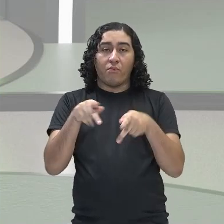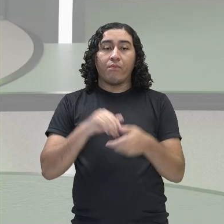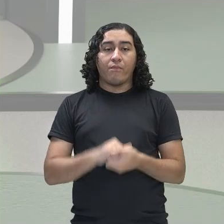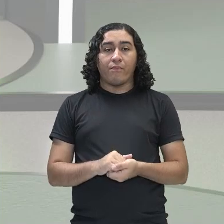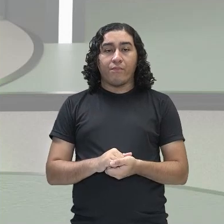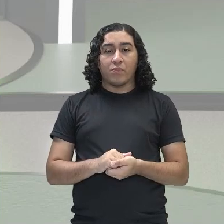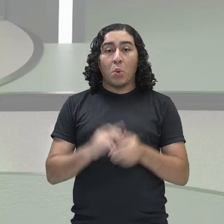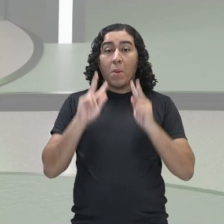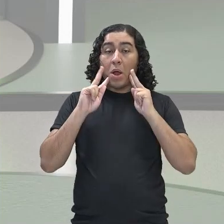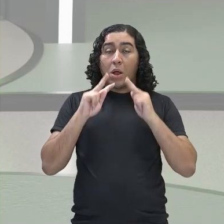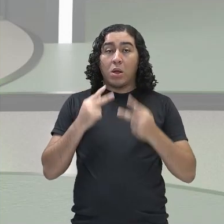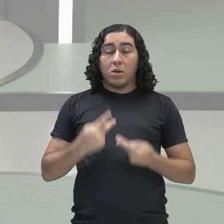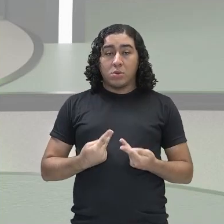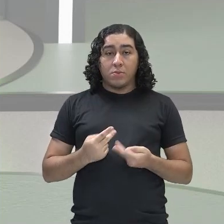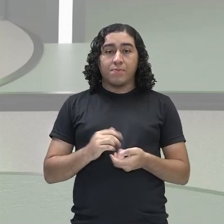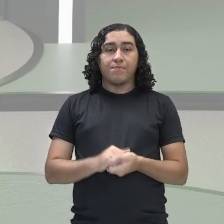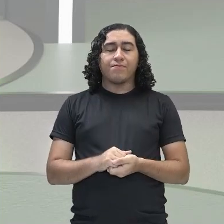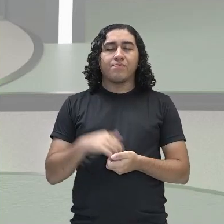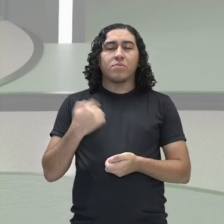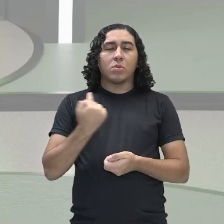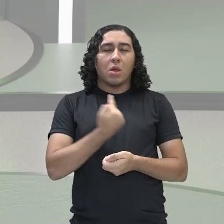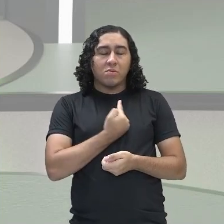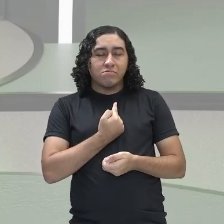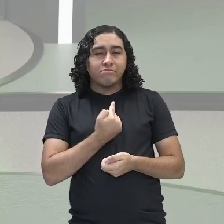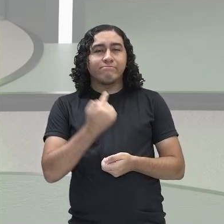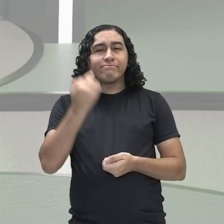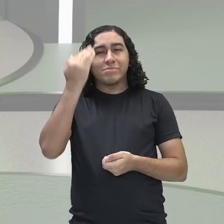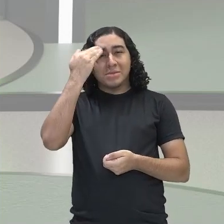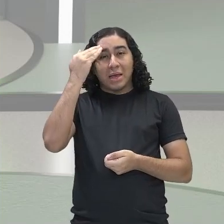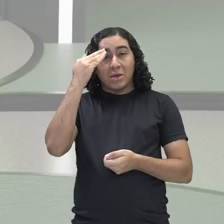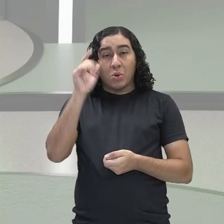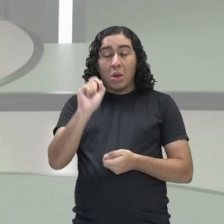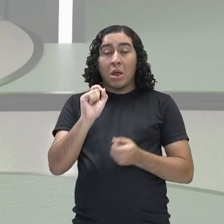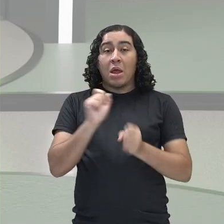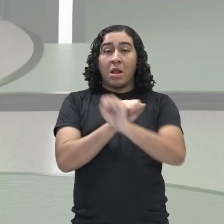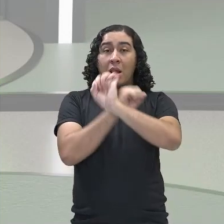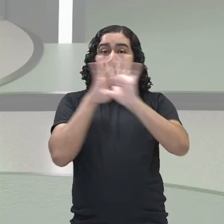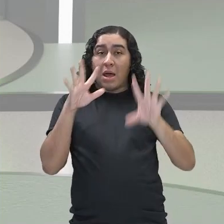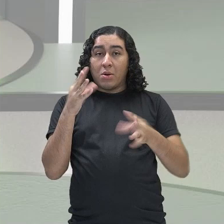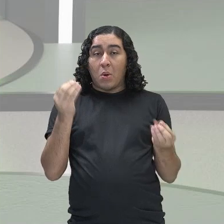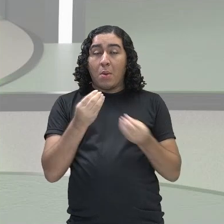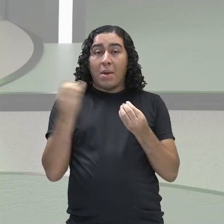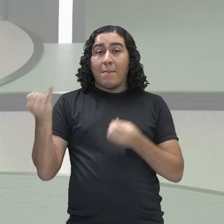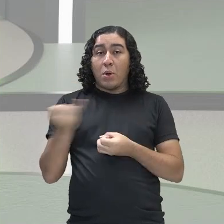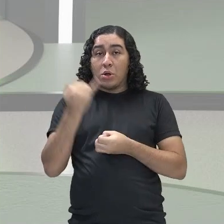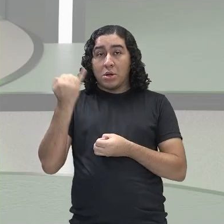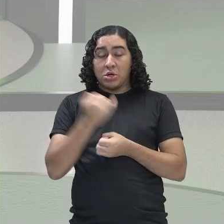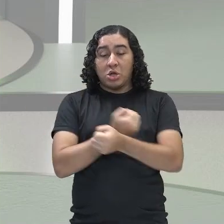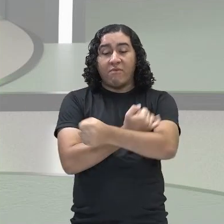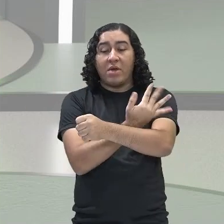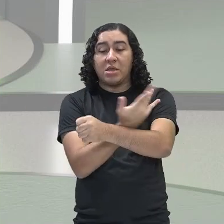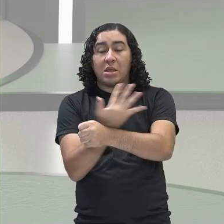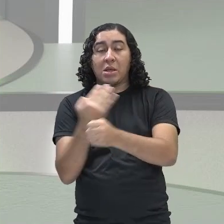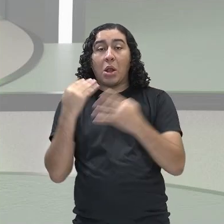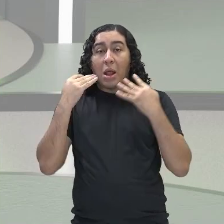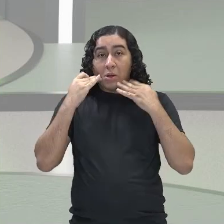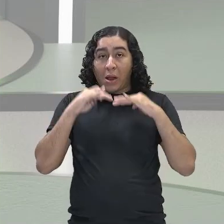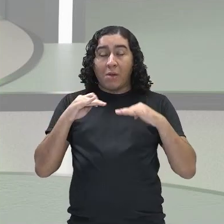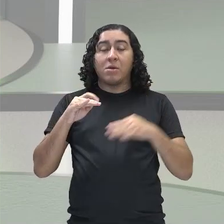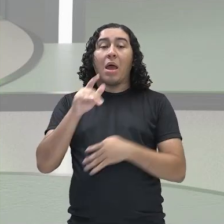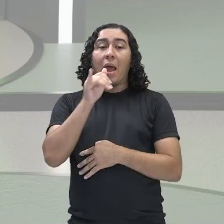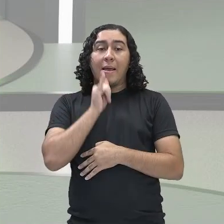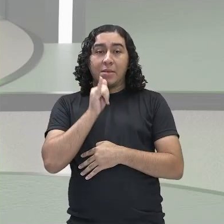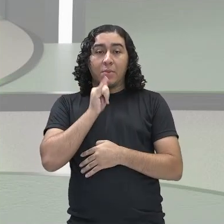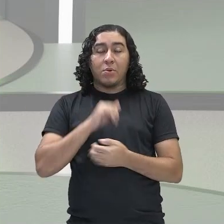aqui a gente explora bastante com vocês a importância da vegetação. A gente sabe que existem regiões como, por exemplo,